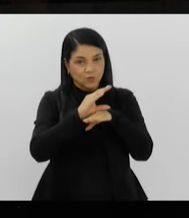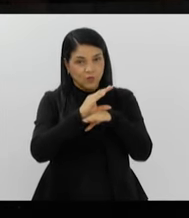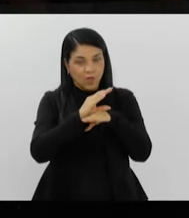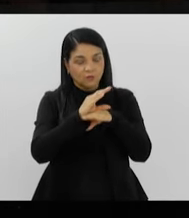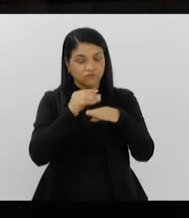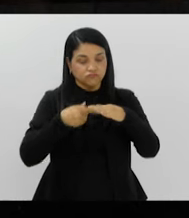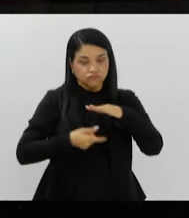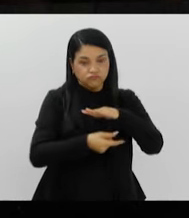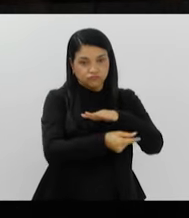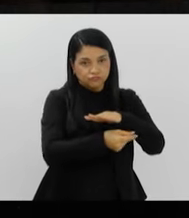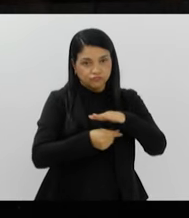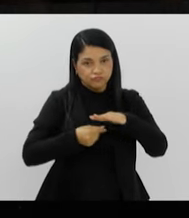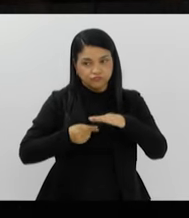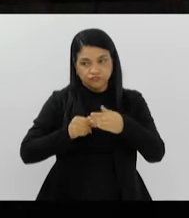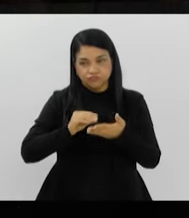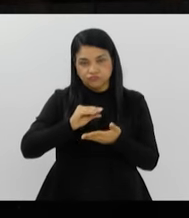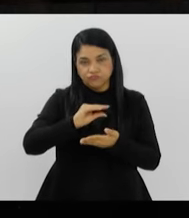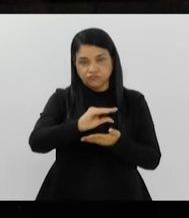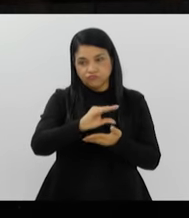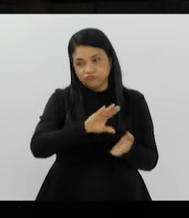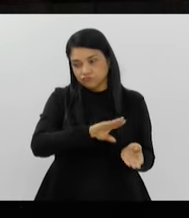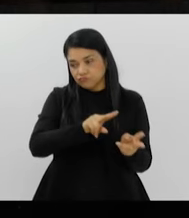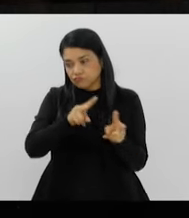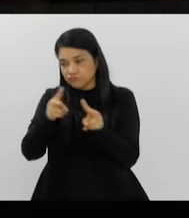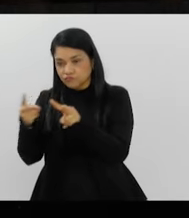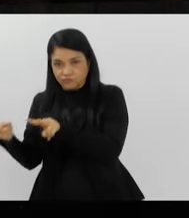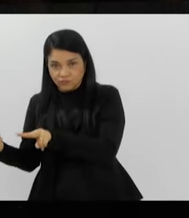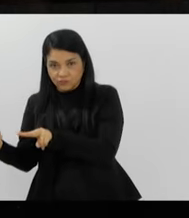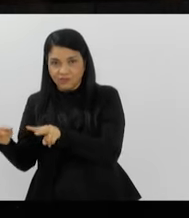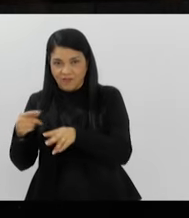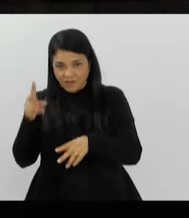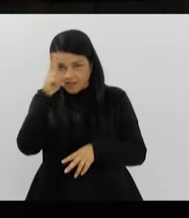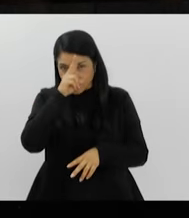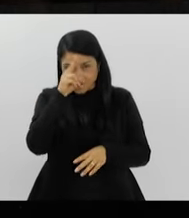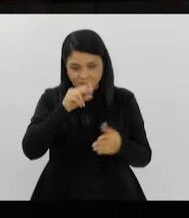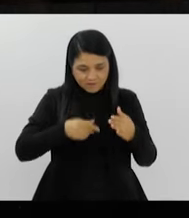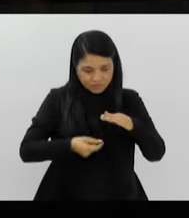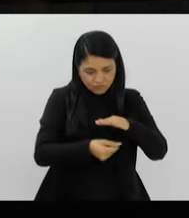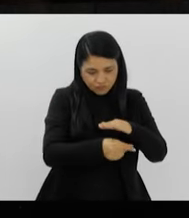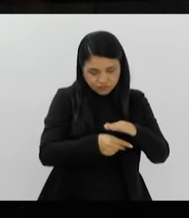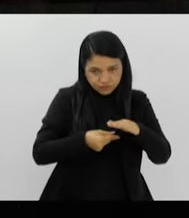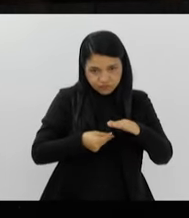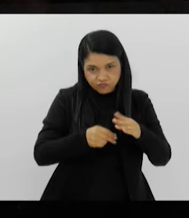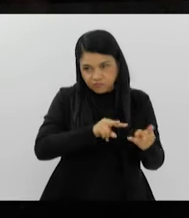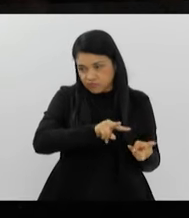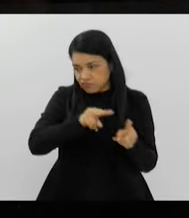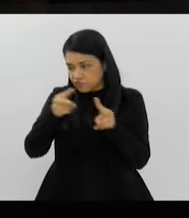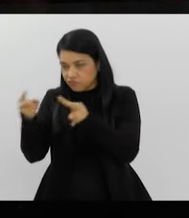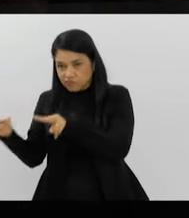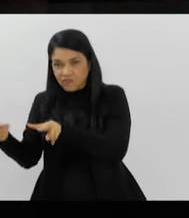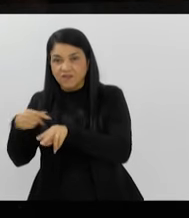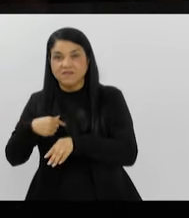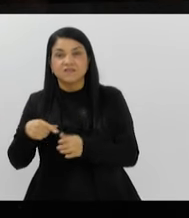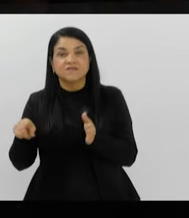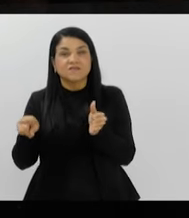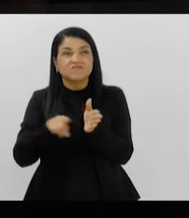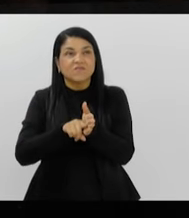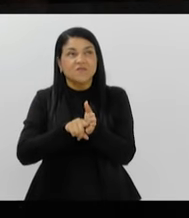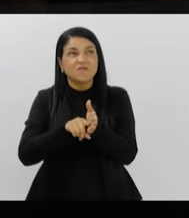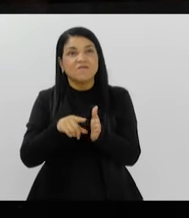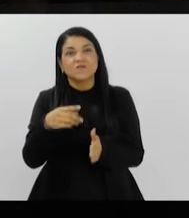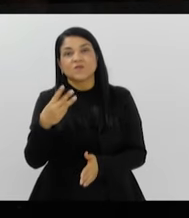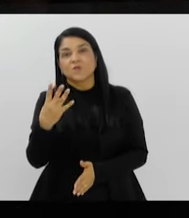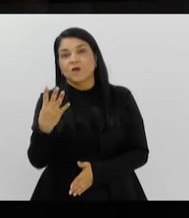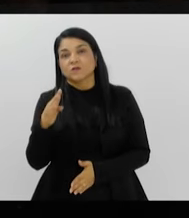dos fundos, para fechar essa conta, porque o buraco estava na ordem de quase 4 bilhões de reais, e